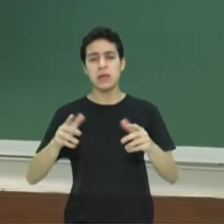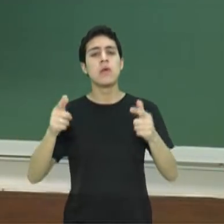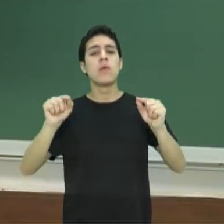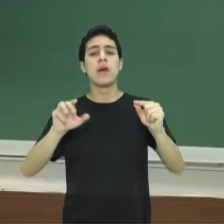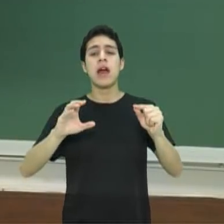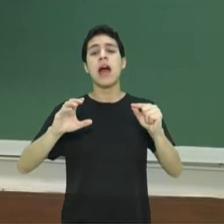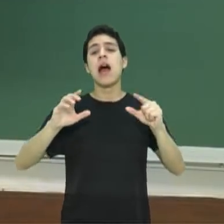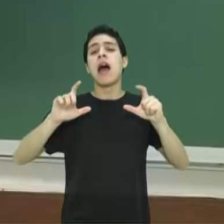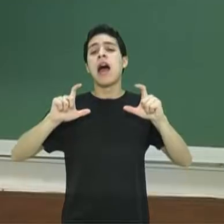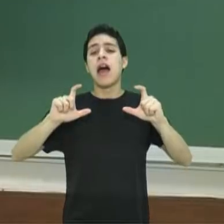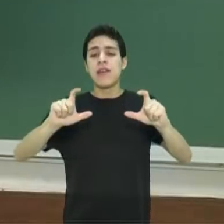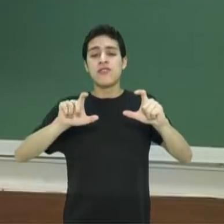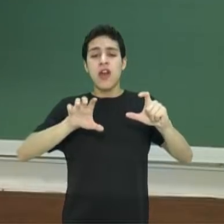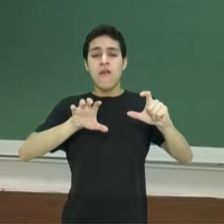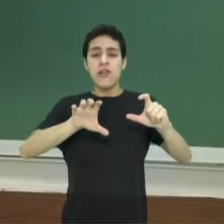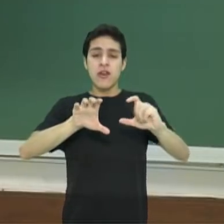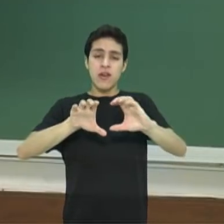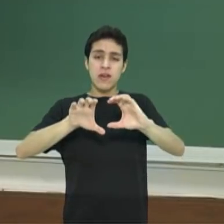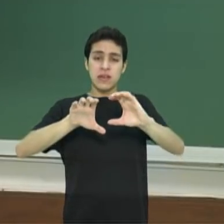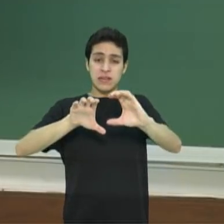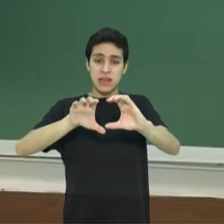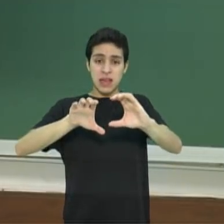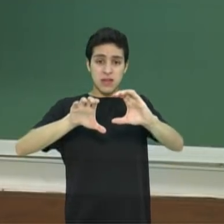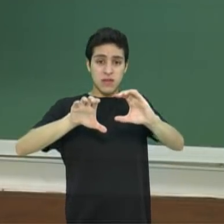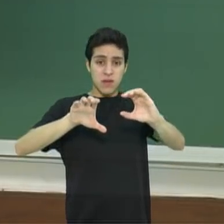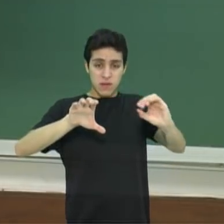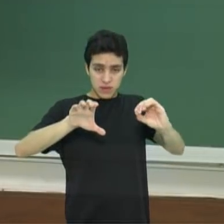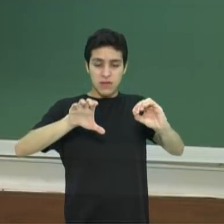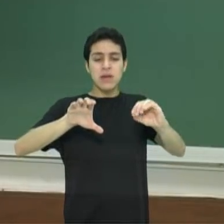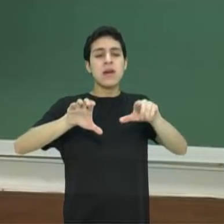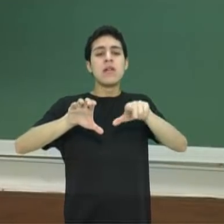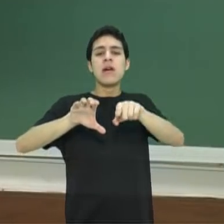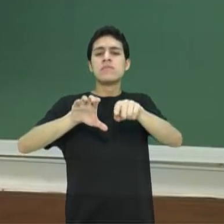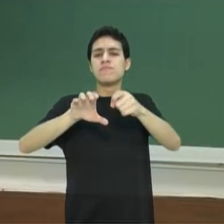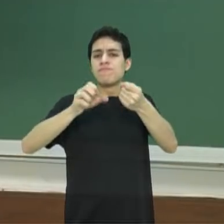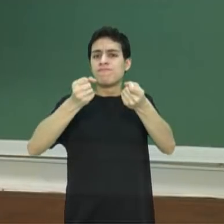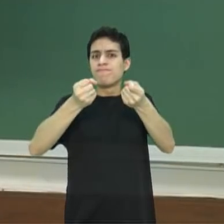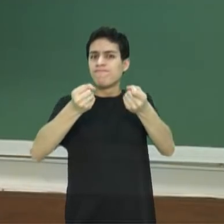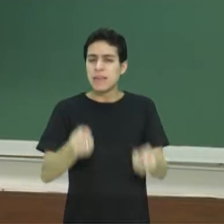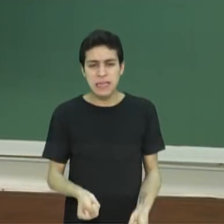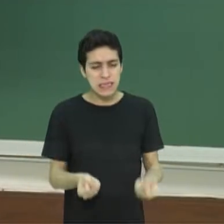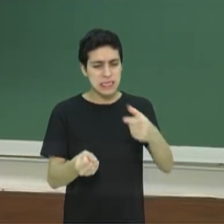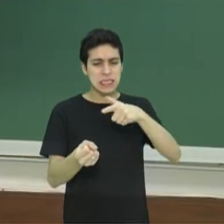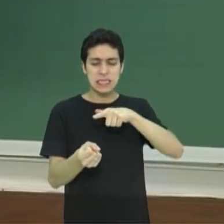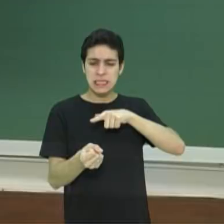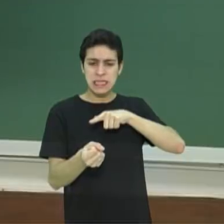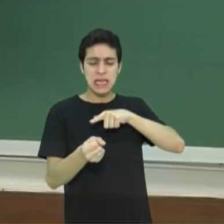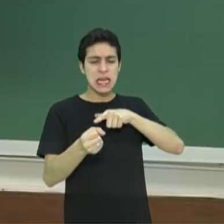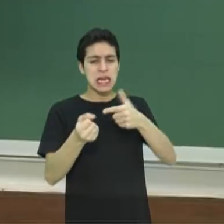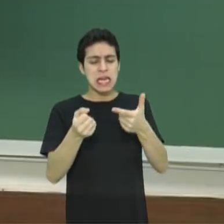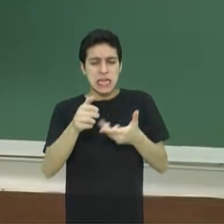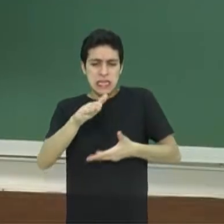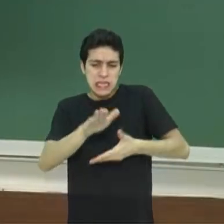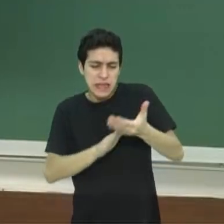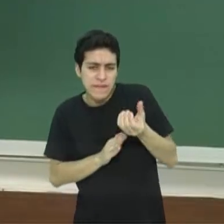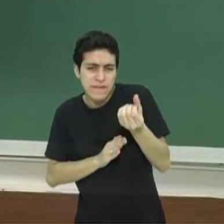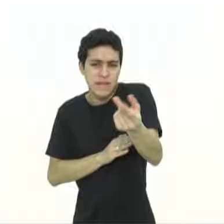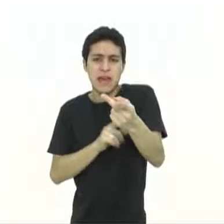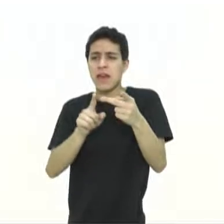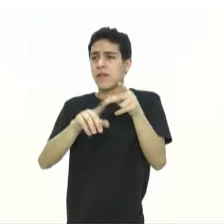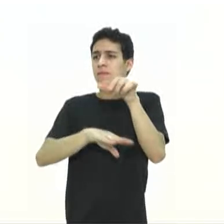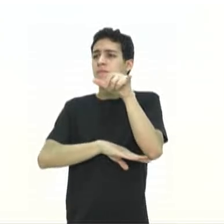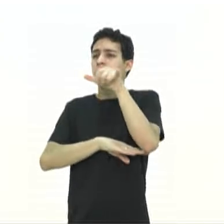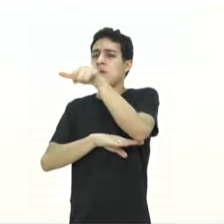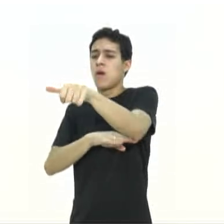mais desenvolvida, né, consequentemente tem uma rede mais densa do planeta, ferrovias, aeroportos, rodovias e os portos.